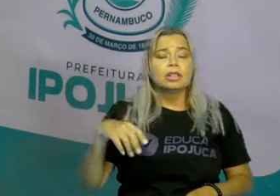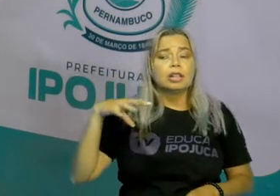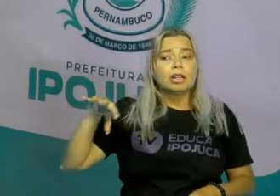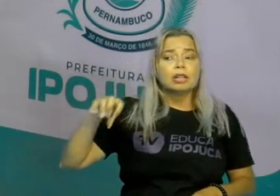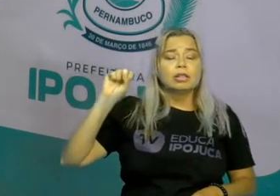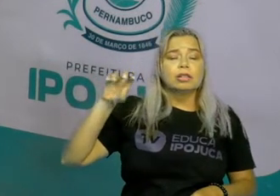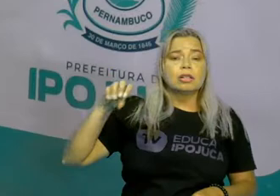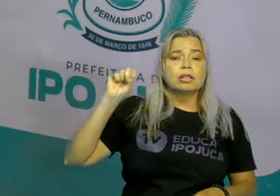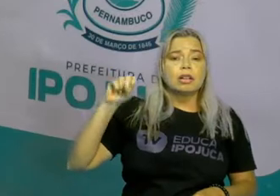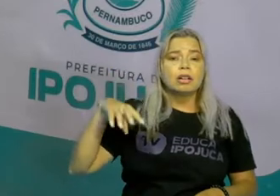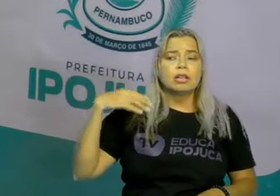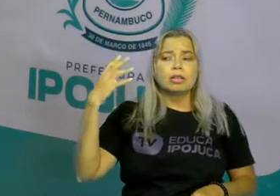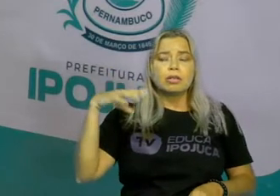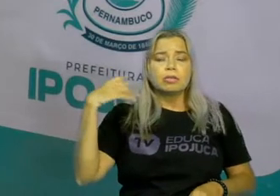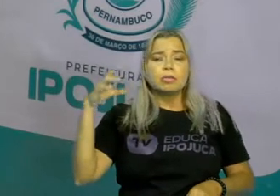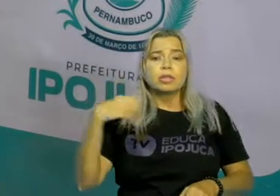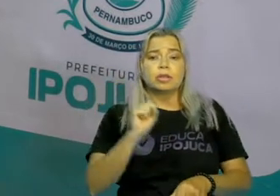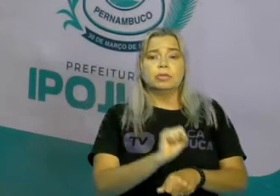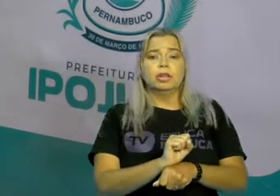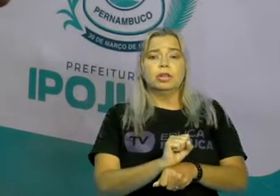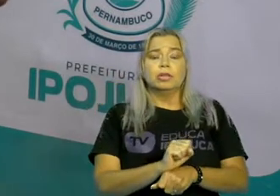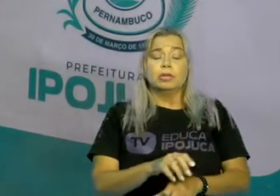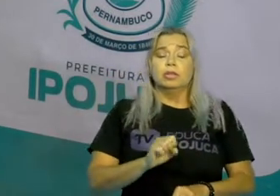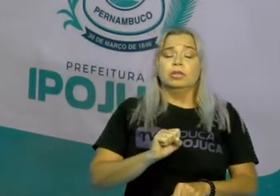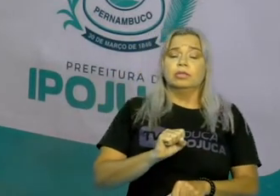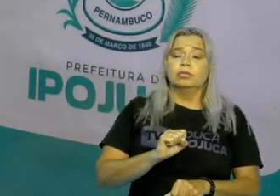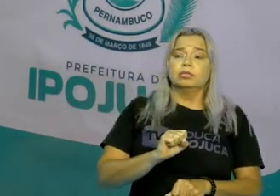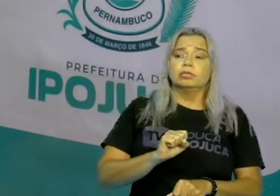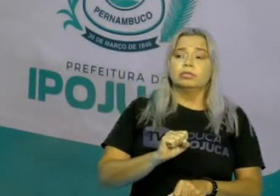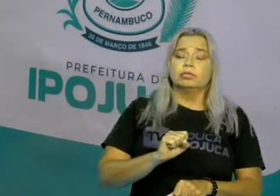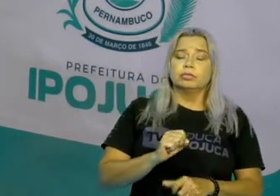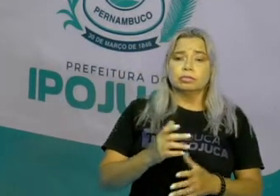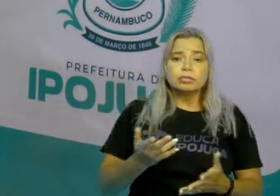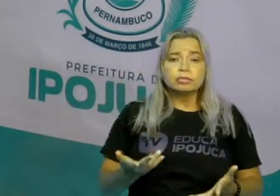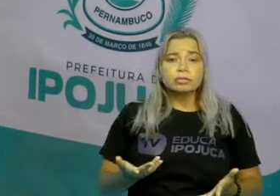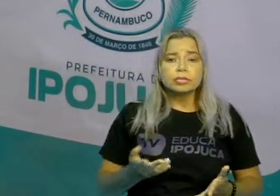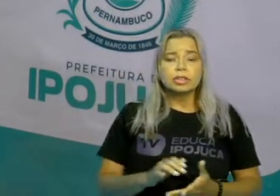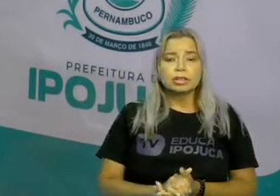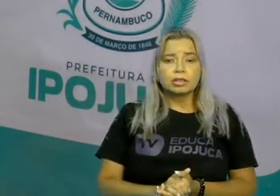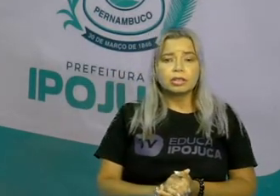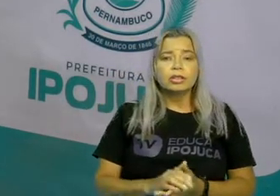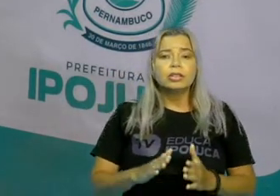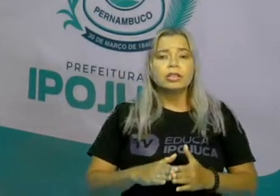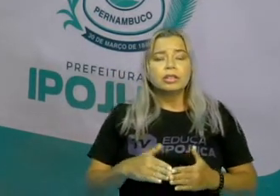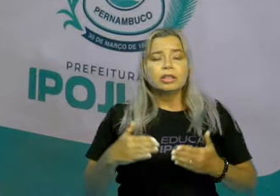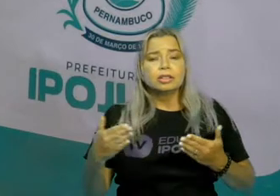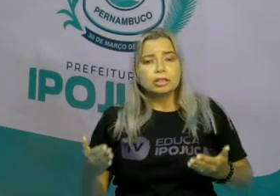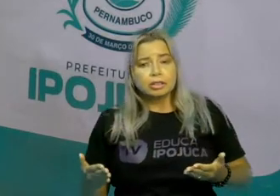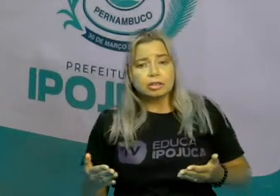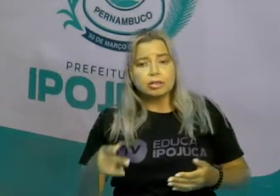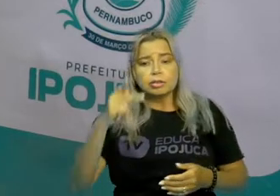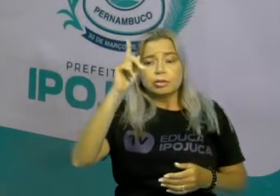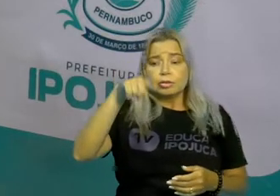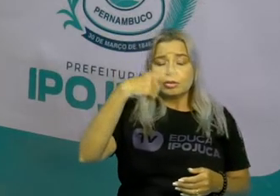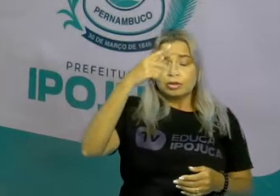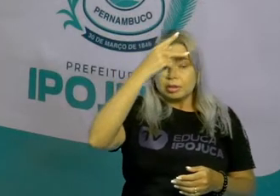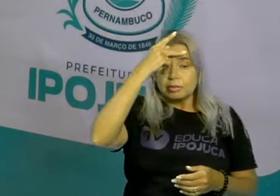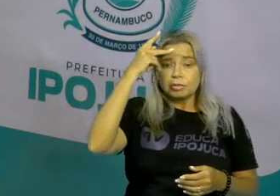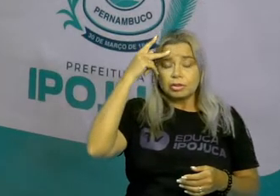estátua. E a pessoa, que é a monitora, que tem que ir lá, que tem que ver se as pessoas realmente são